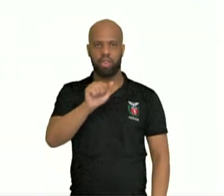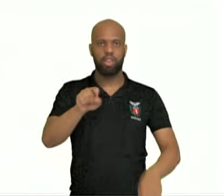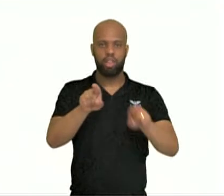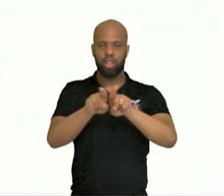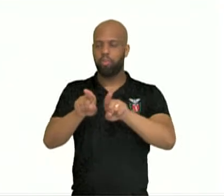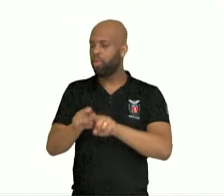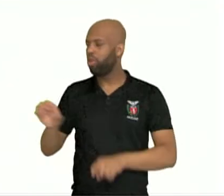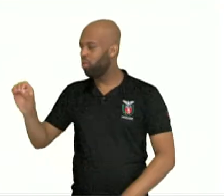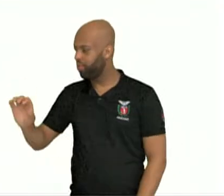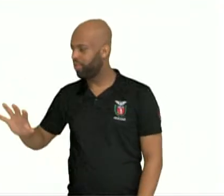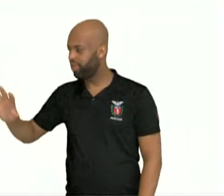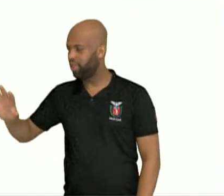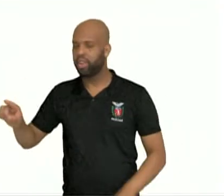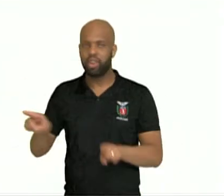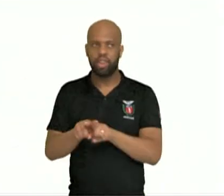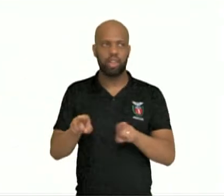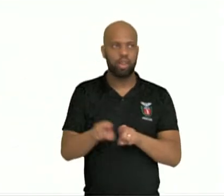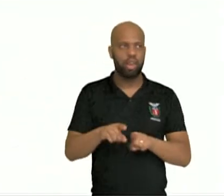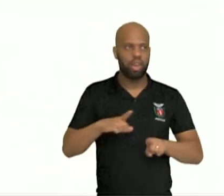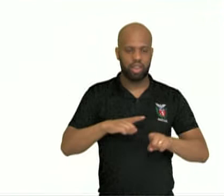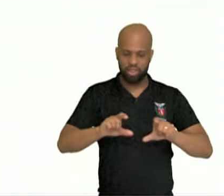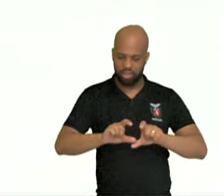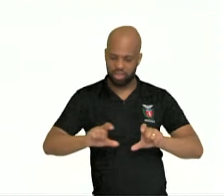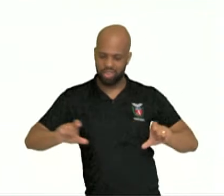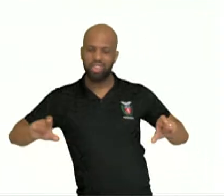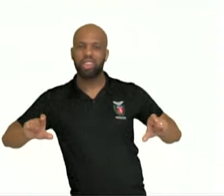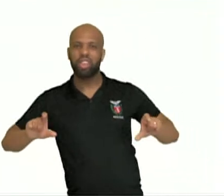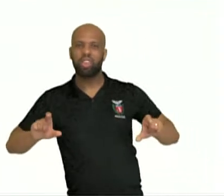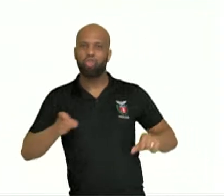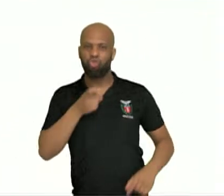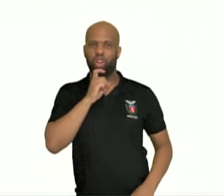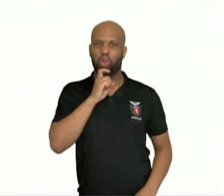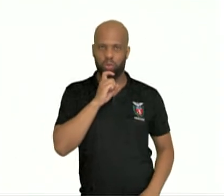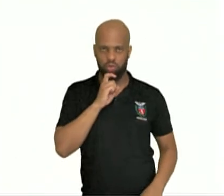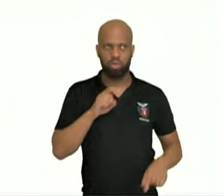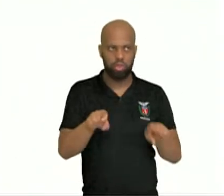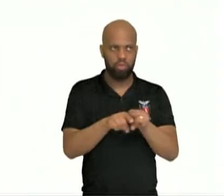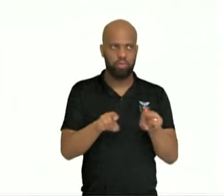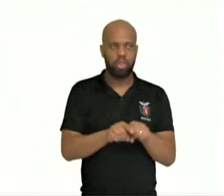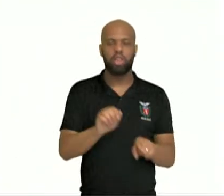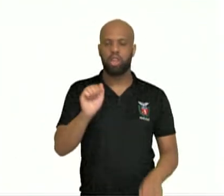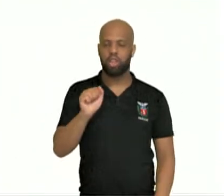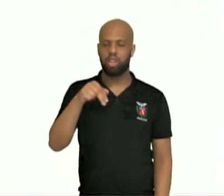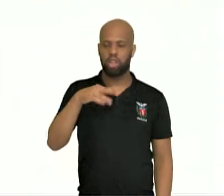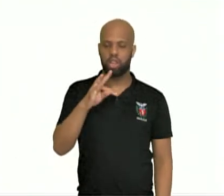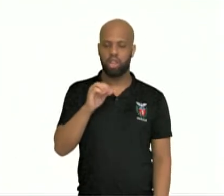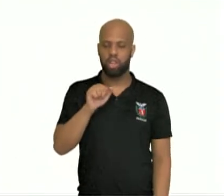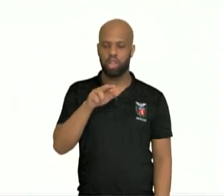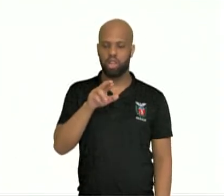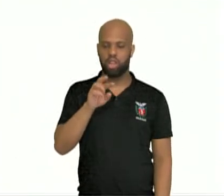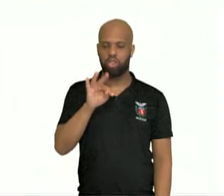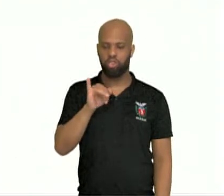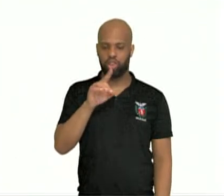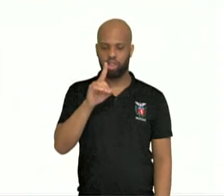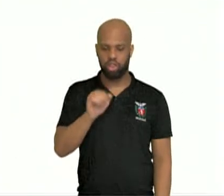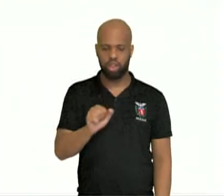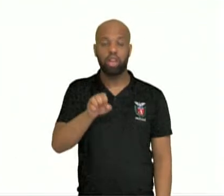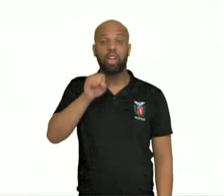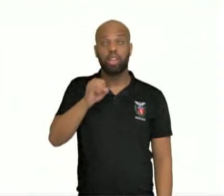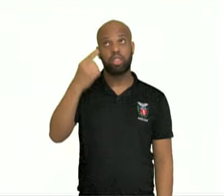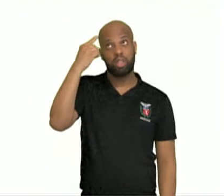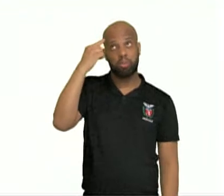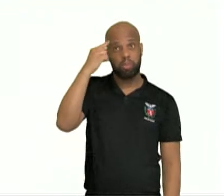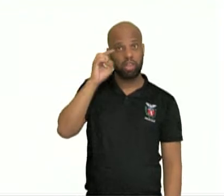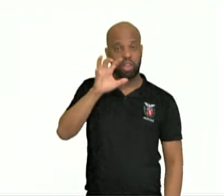ali a formação de 6 continentes, a partir dessa divisão e distribuição. Quando nós pensamos